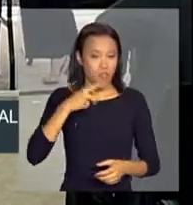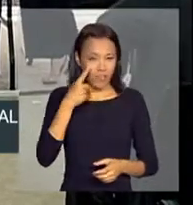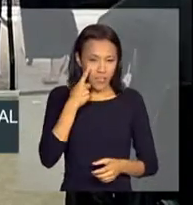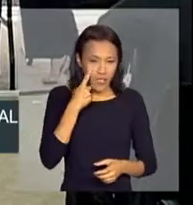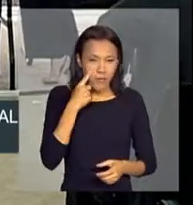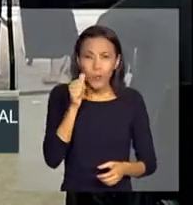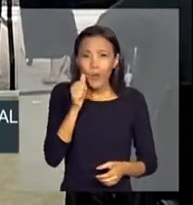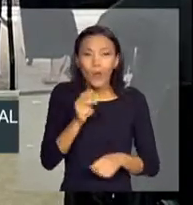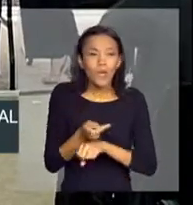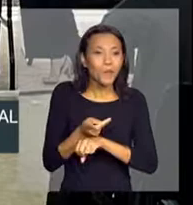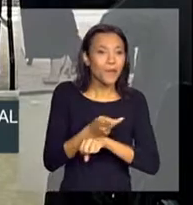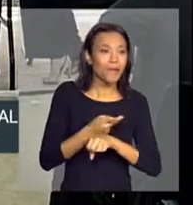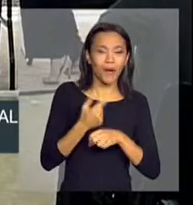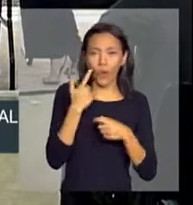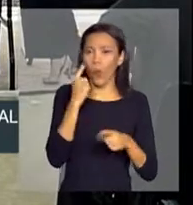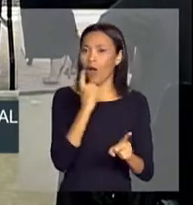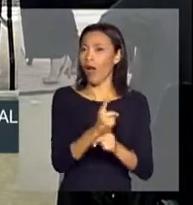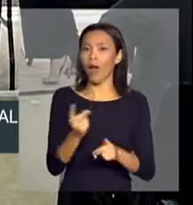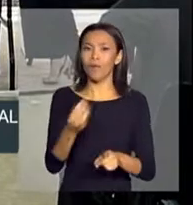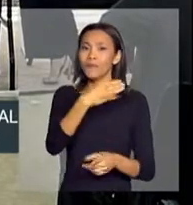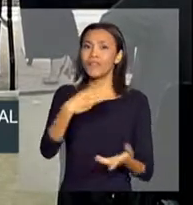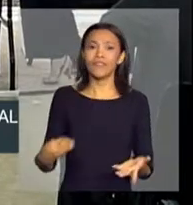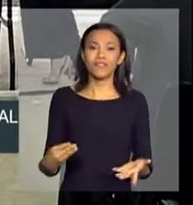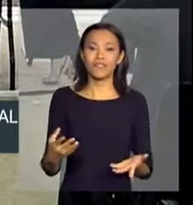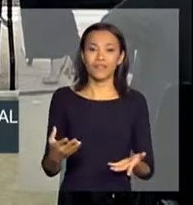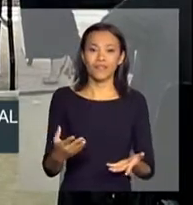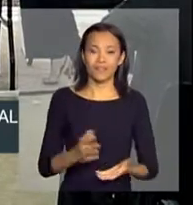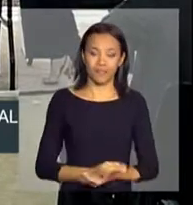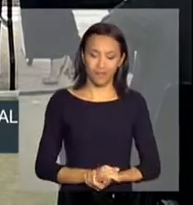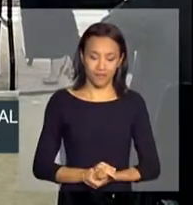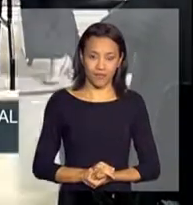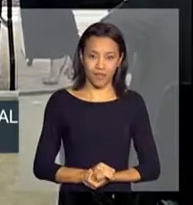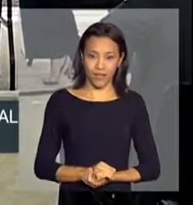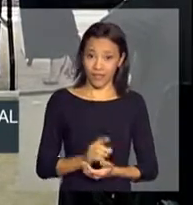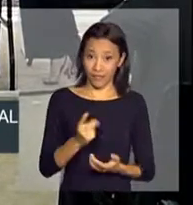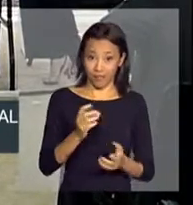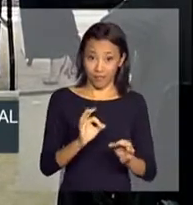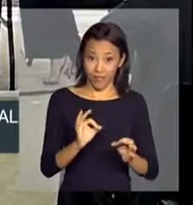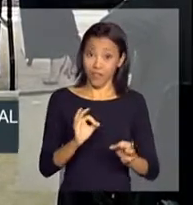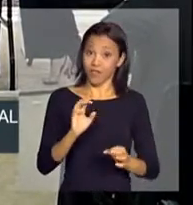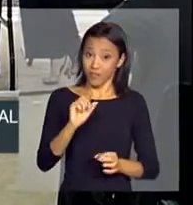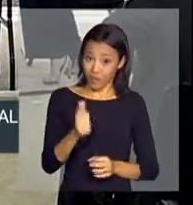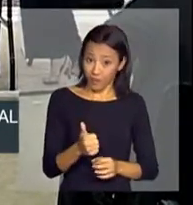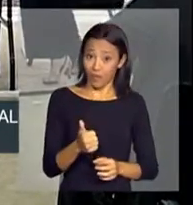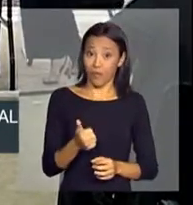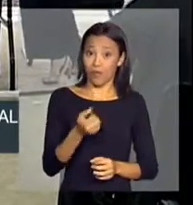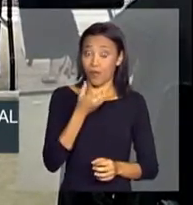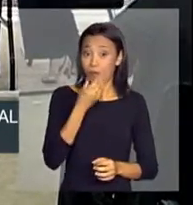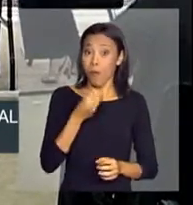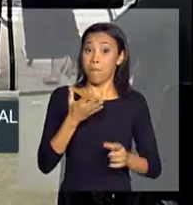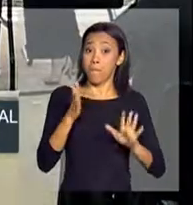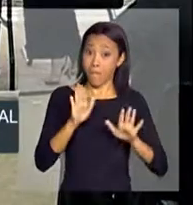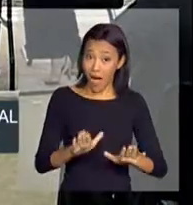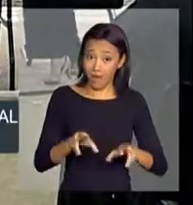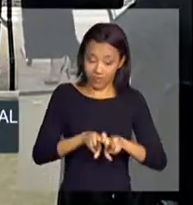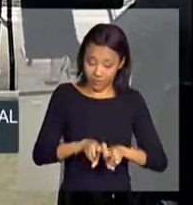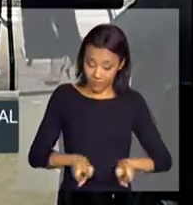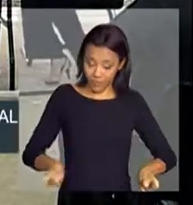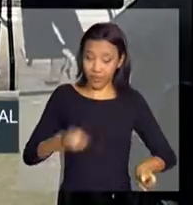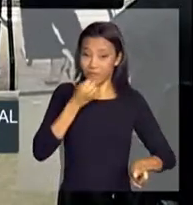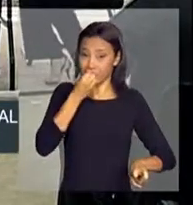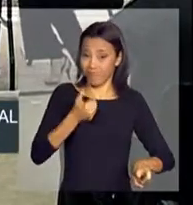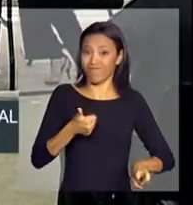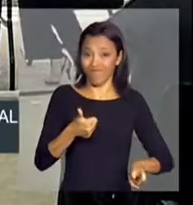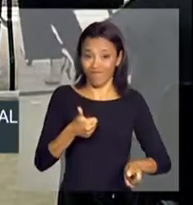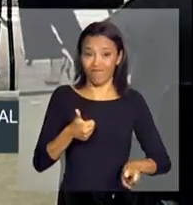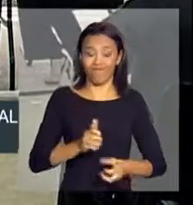atentamente por uma mulher mas não encontrei nenhuma ministra Eleonora nenhuma mulher nenhuma só me respondendo mais a mesa que eu te traz o